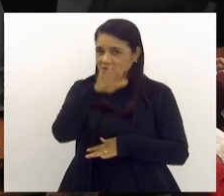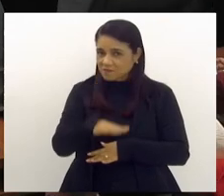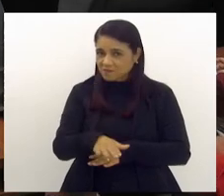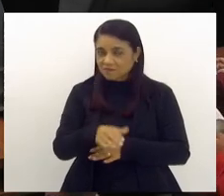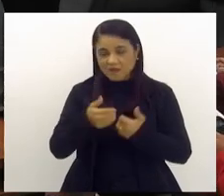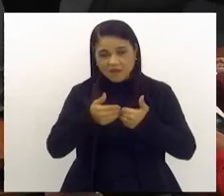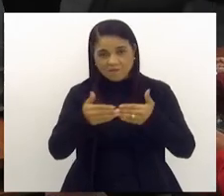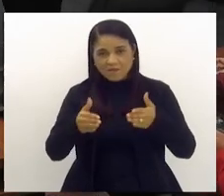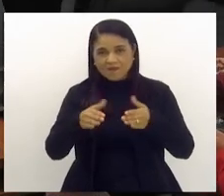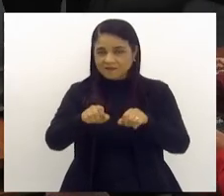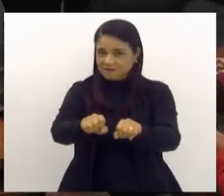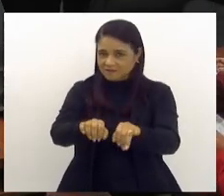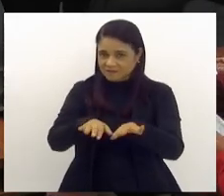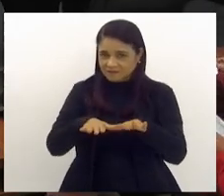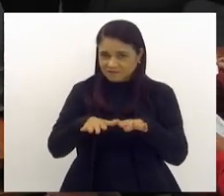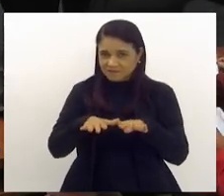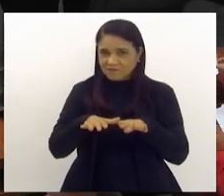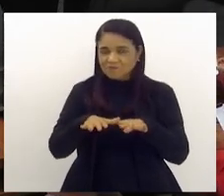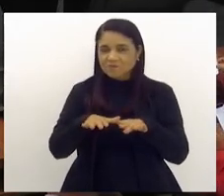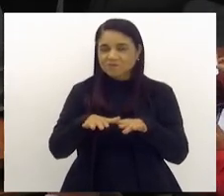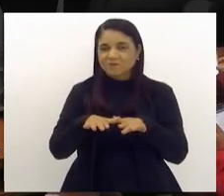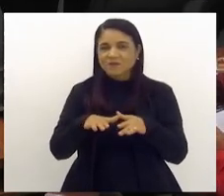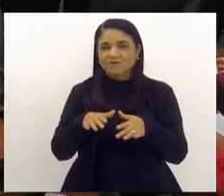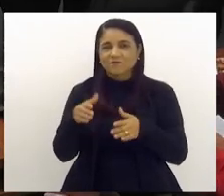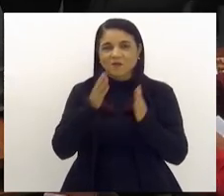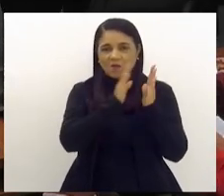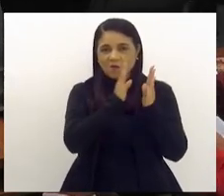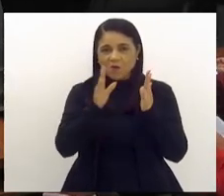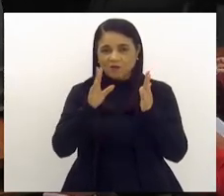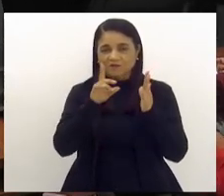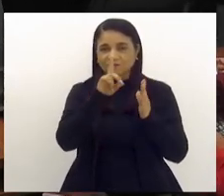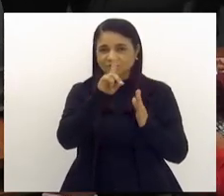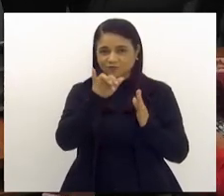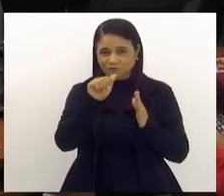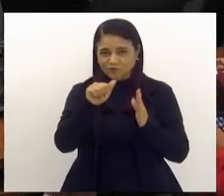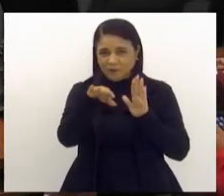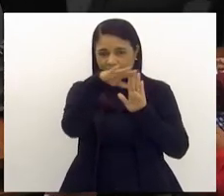Está reaberta a sessão, passa-se a ordem do dia.